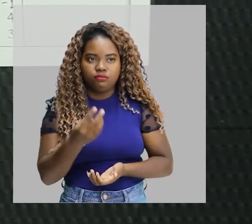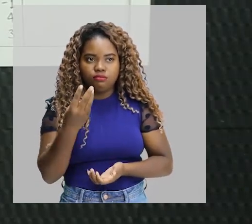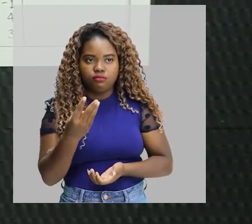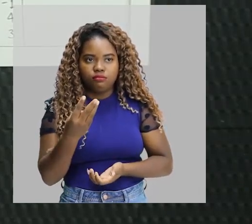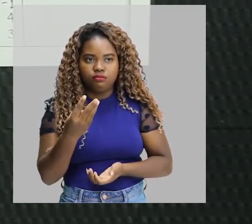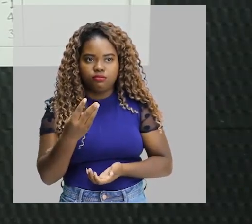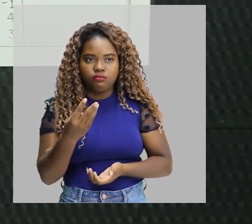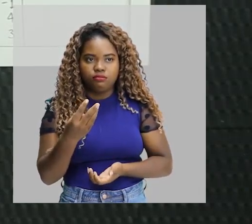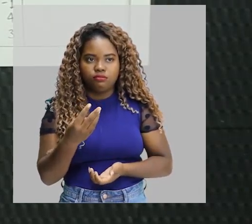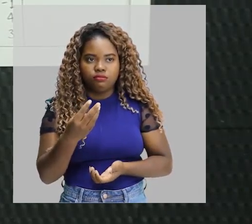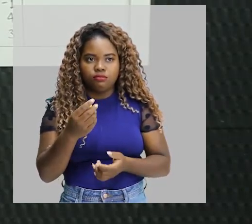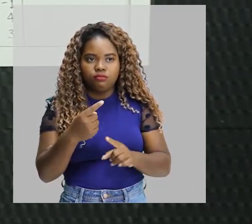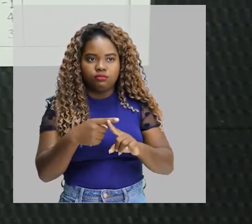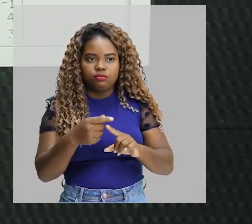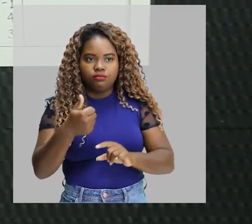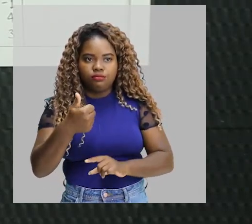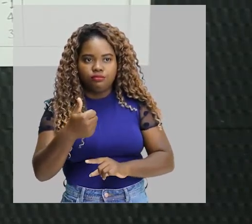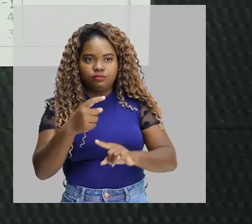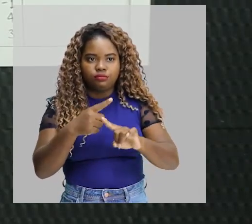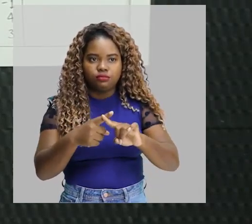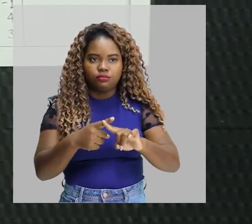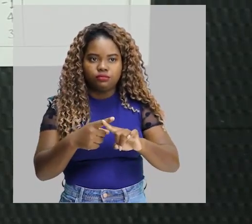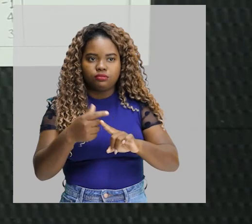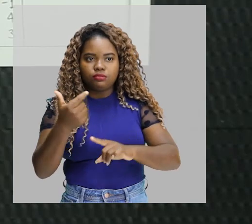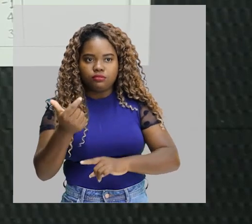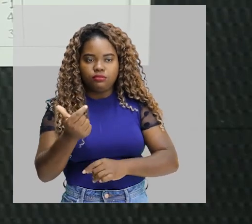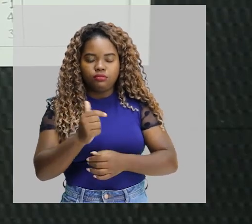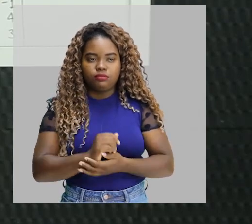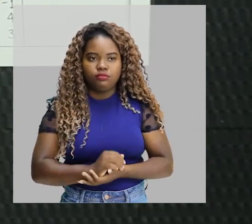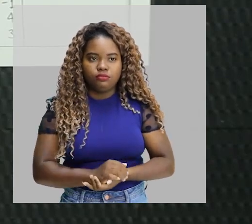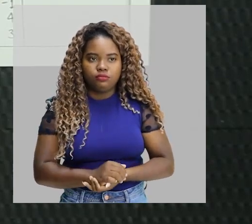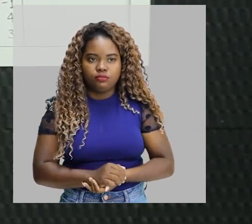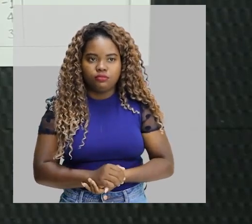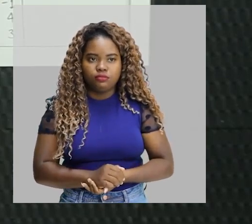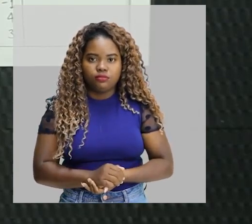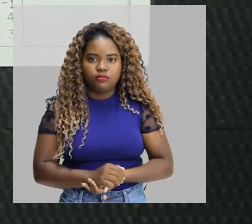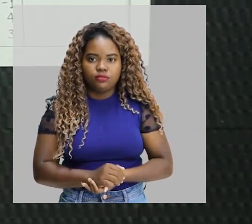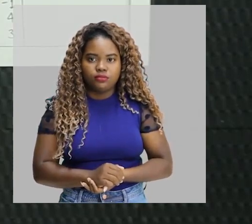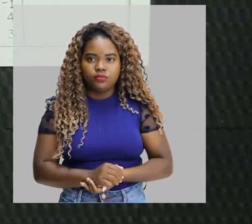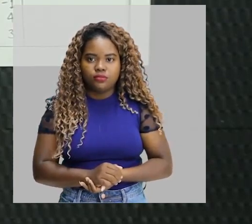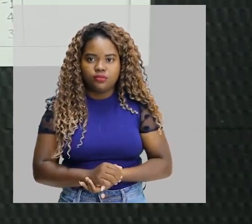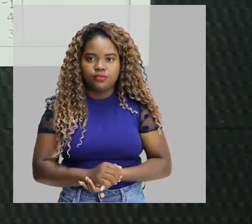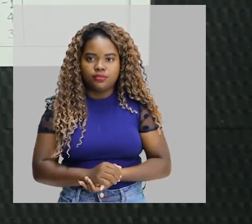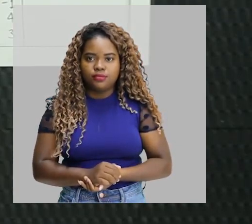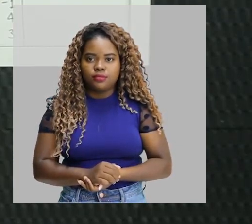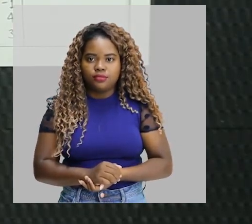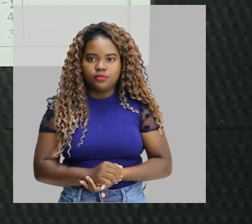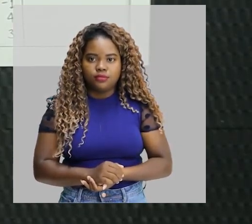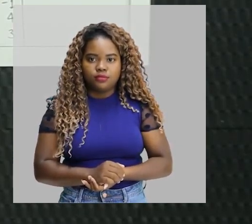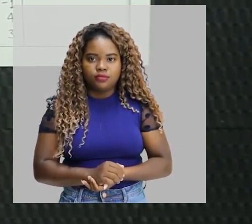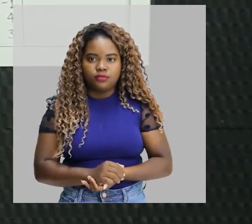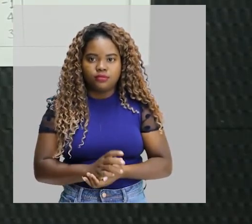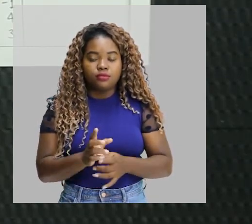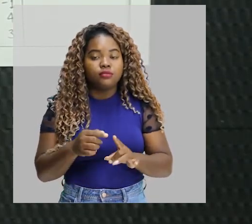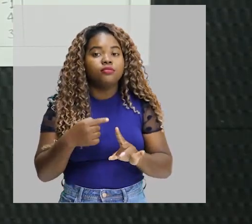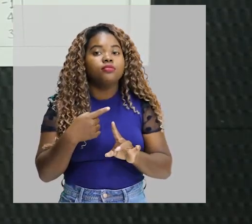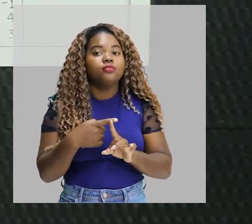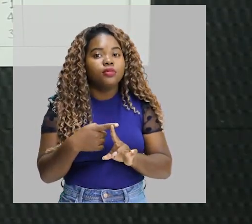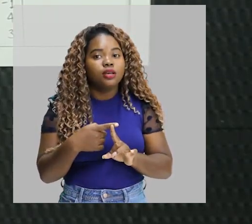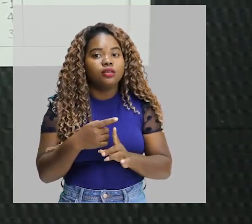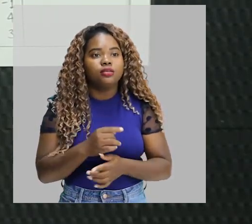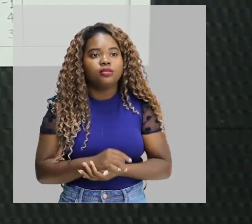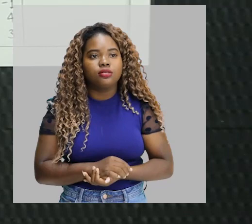3 multiplicado por 1 multiplicado por 2 certinho mas